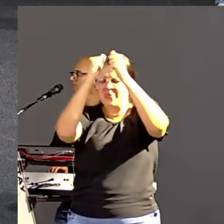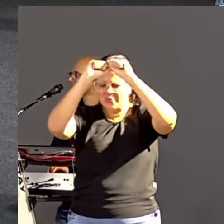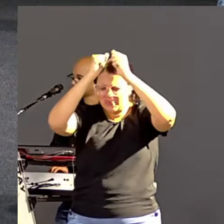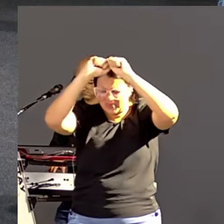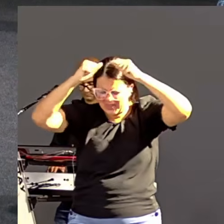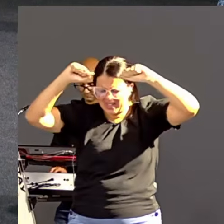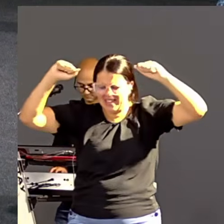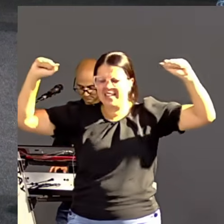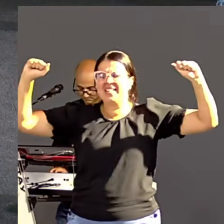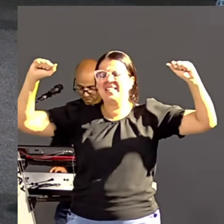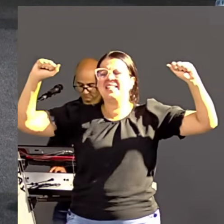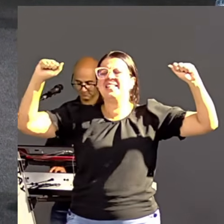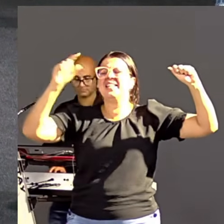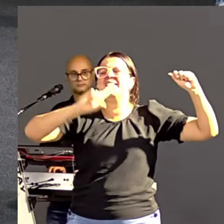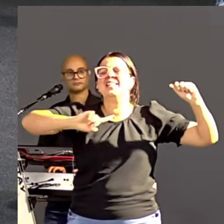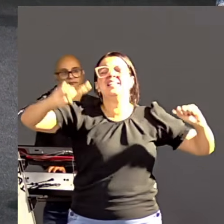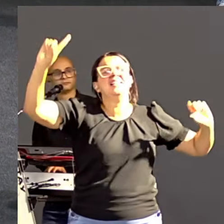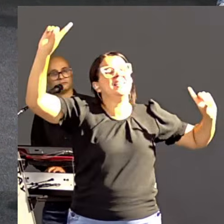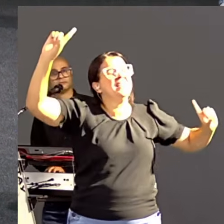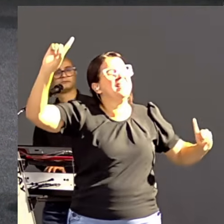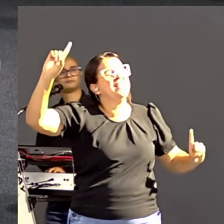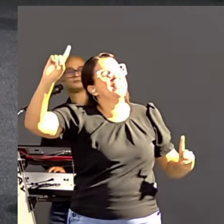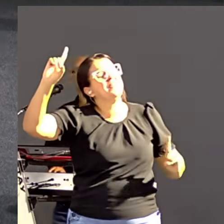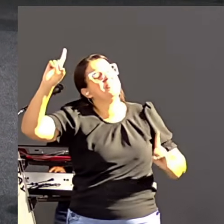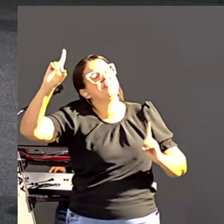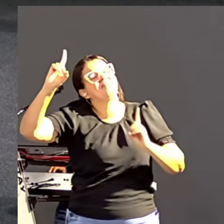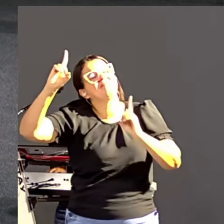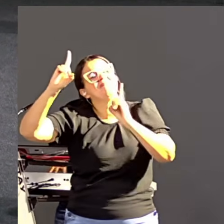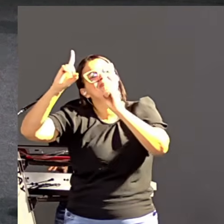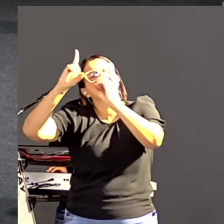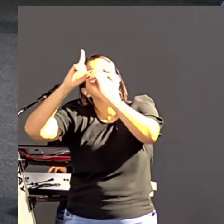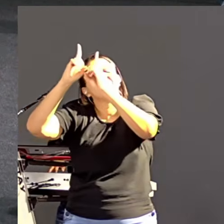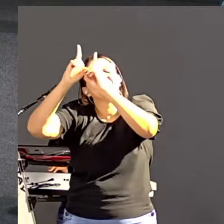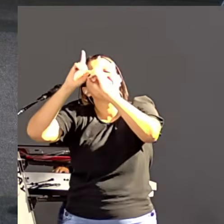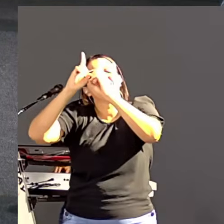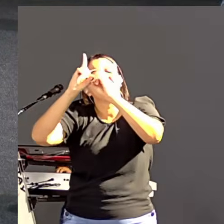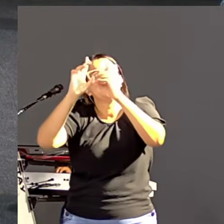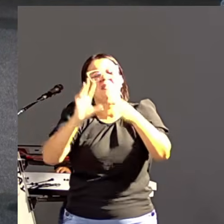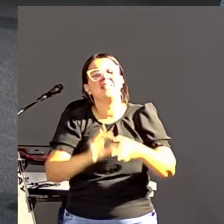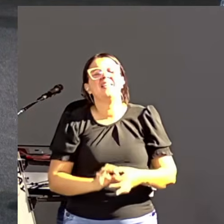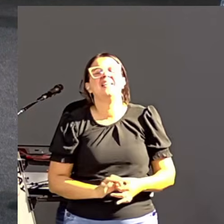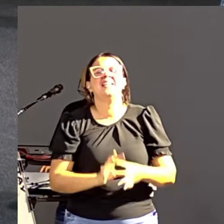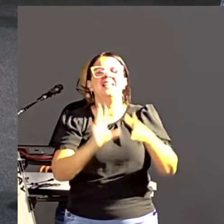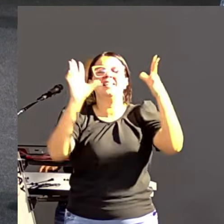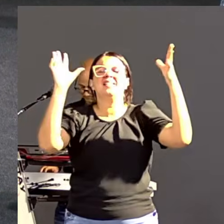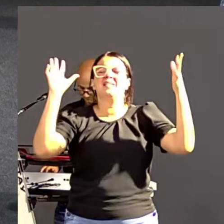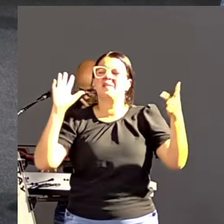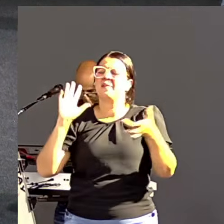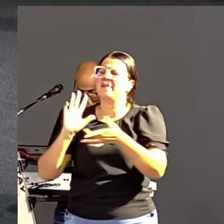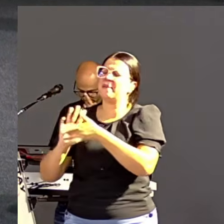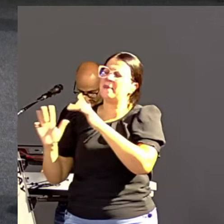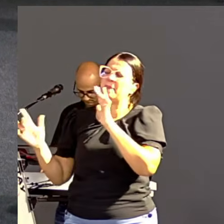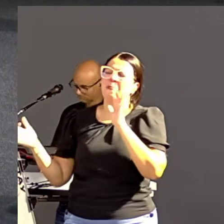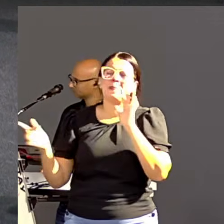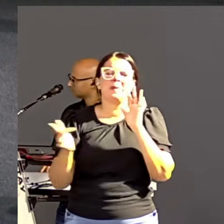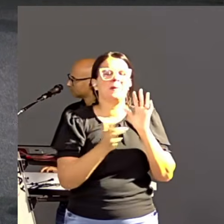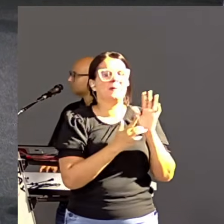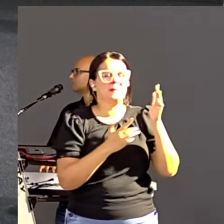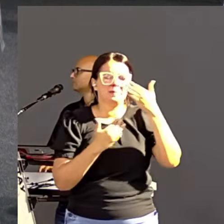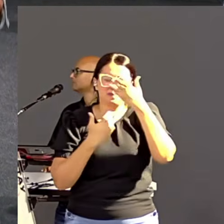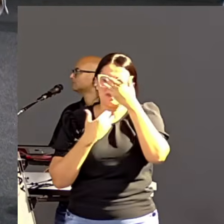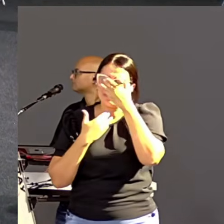trouxe livre acesso ao Pai. Nós estamos firmes em Cristo Jesus e te agradecemos, meu